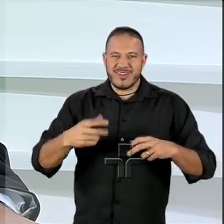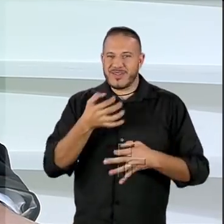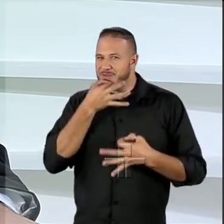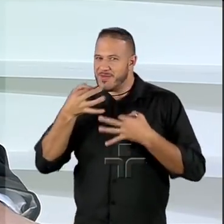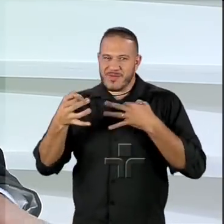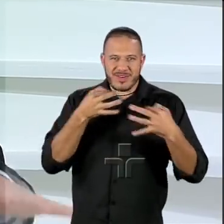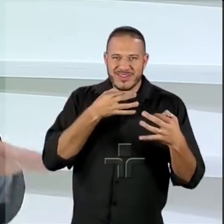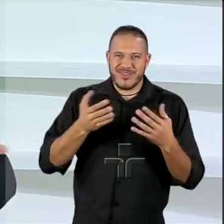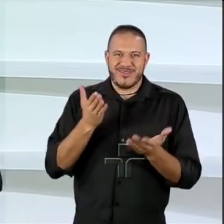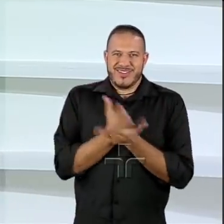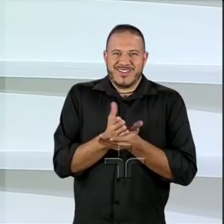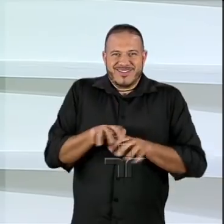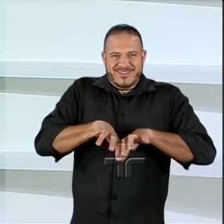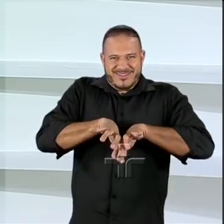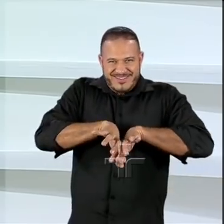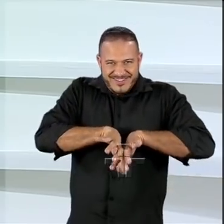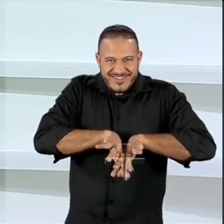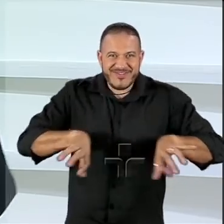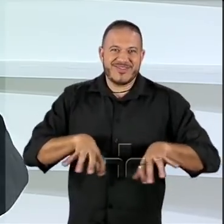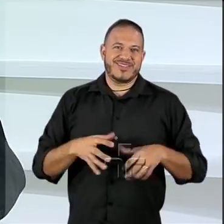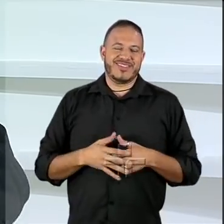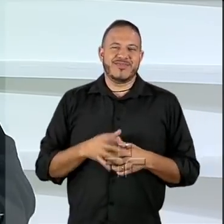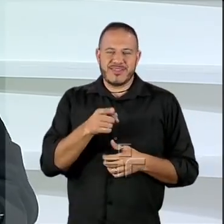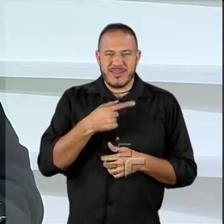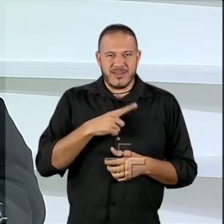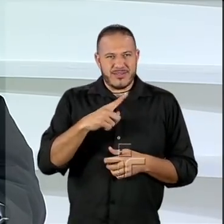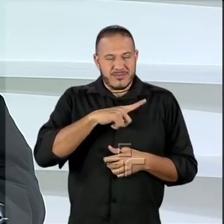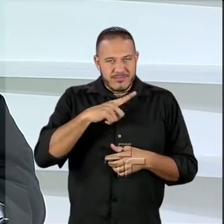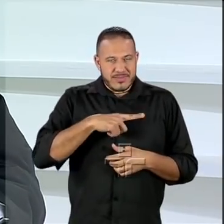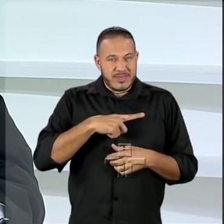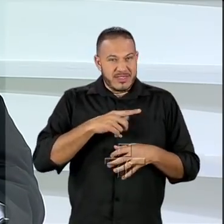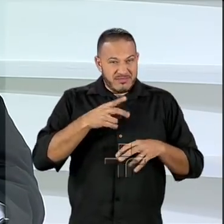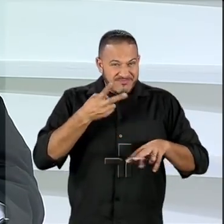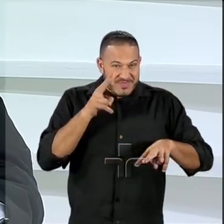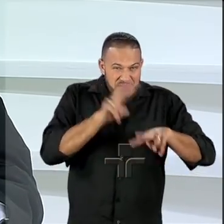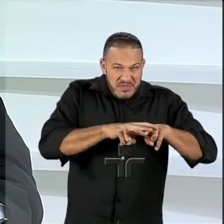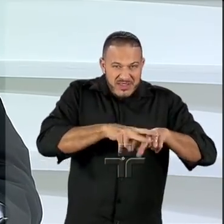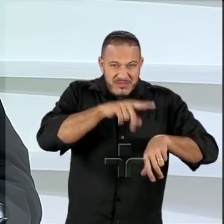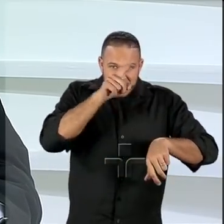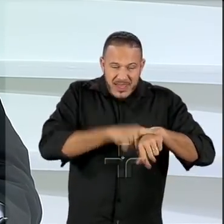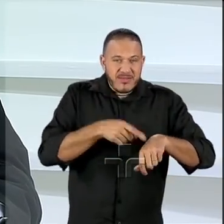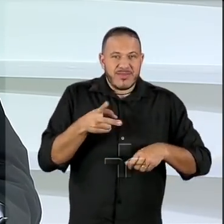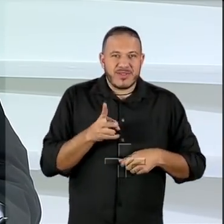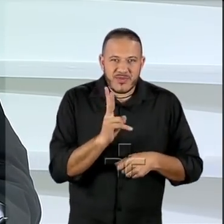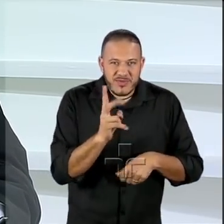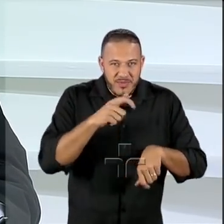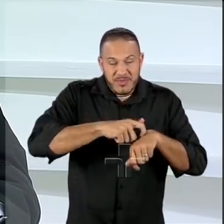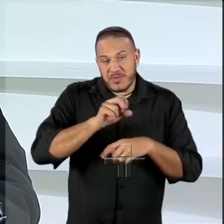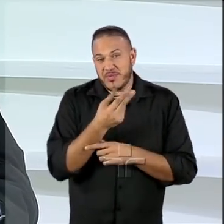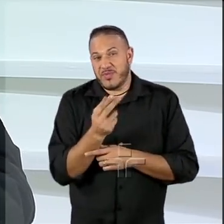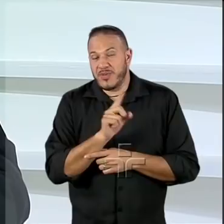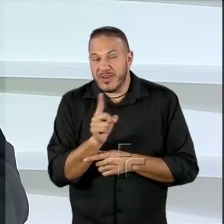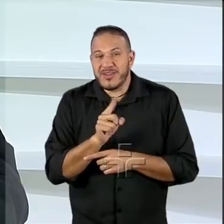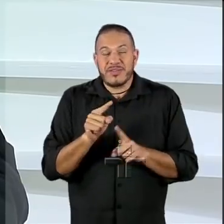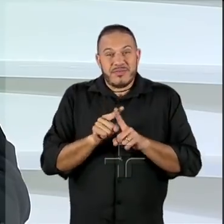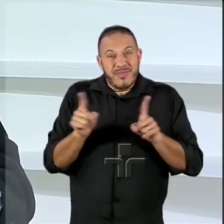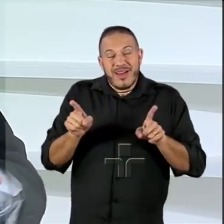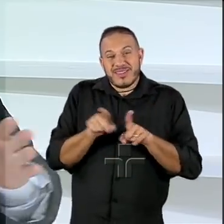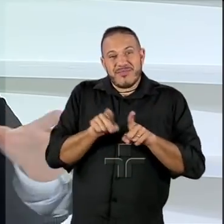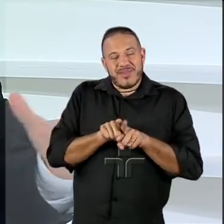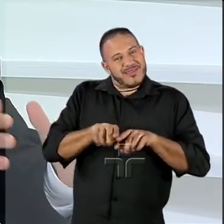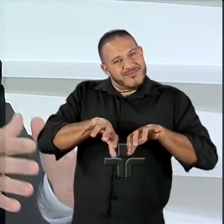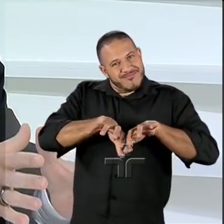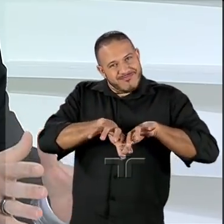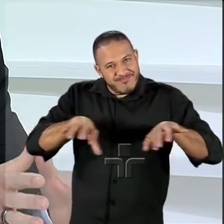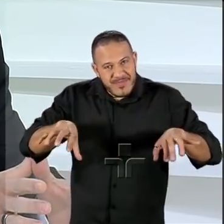tese geral sobre se a pena deve ser executada após condenação em segunda instância ou não, mas a mesma divisão,